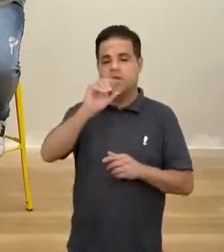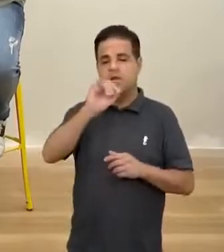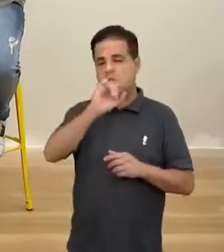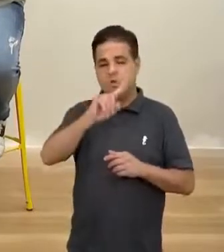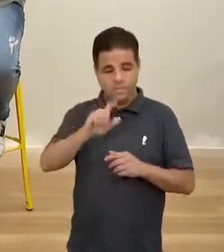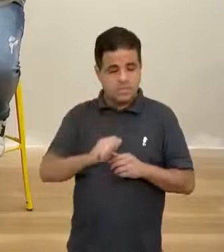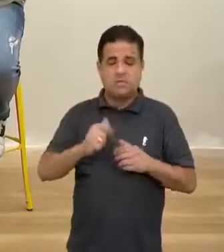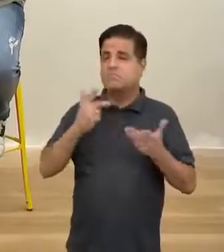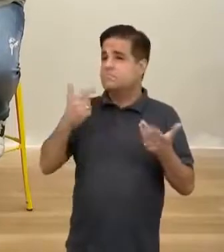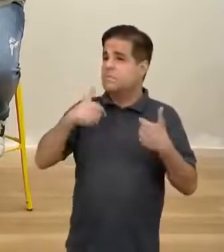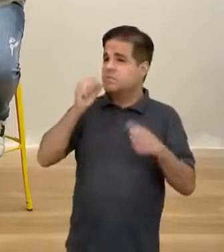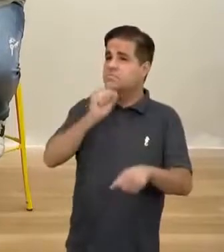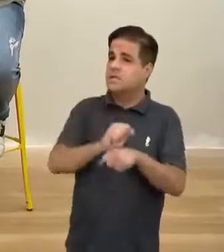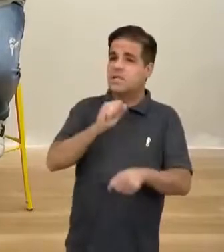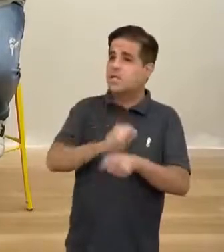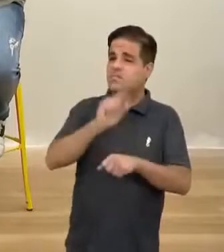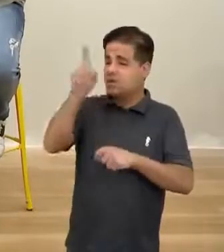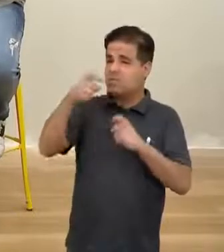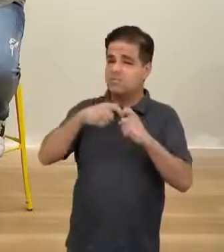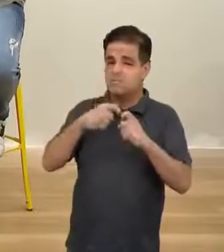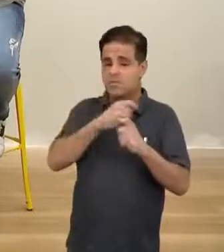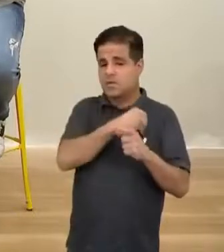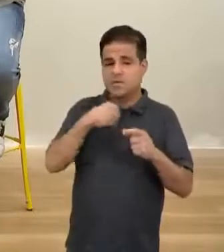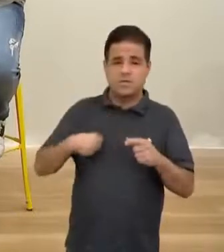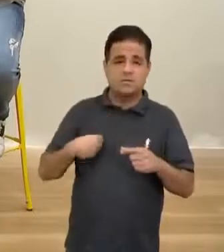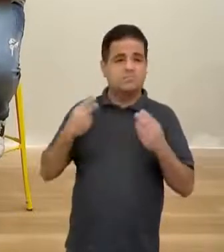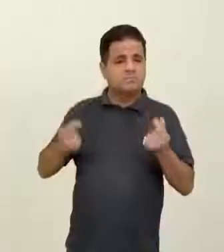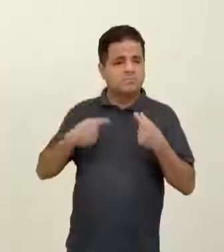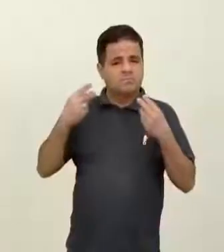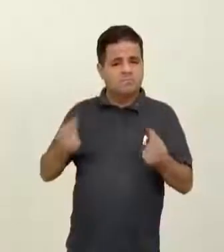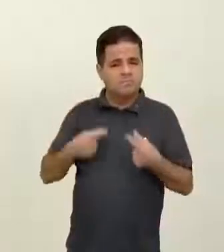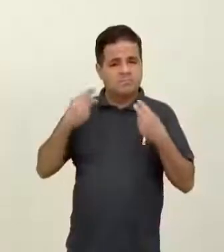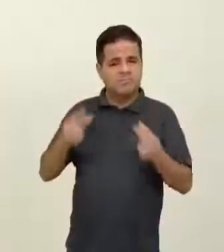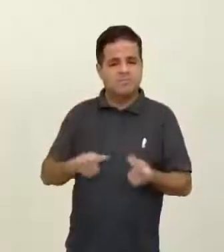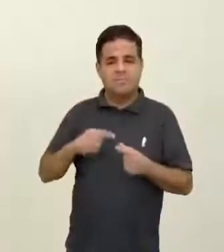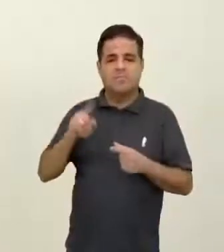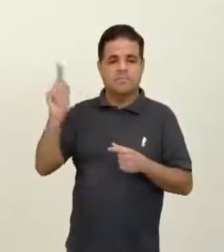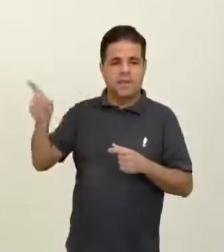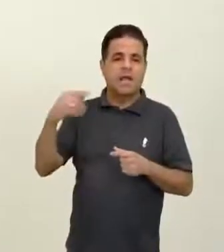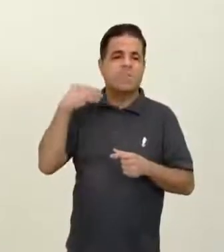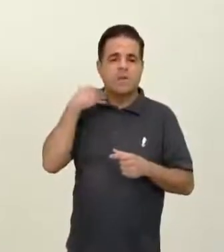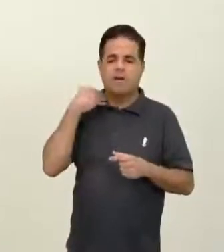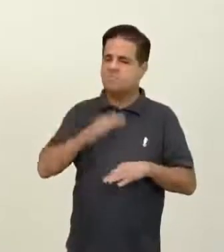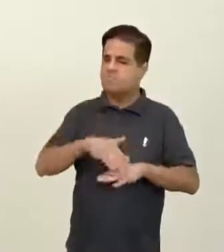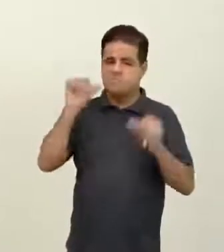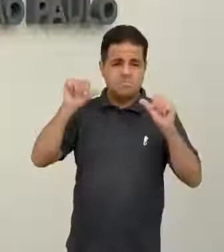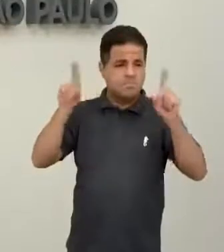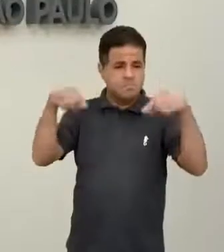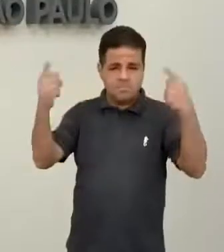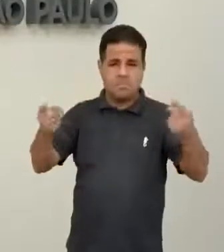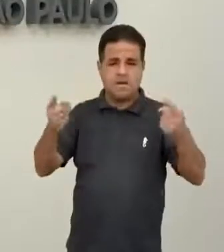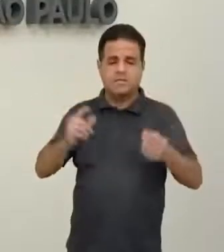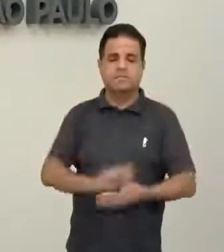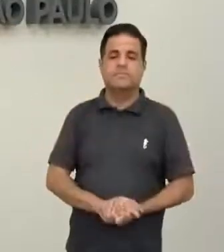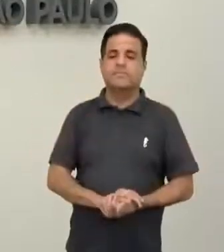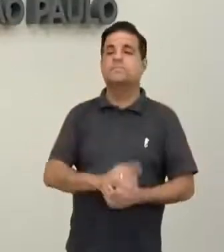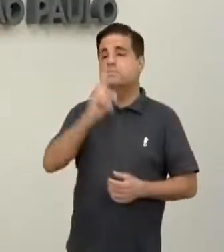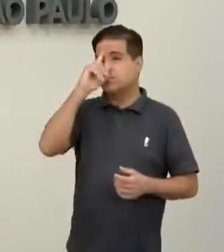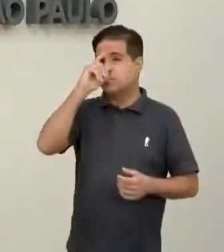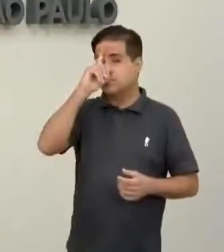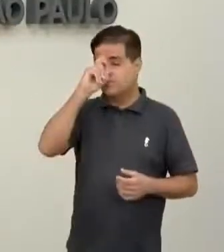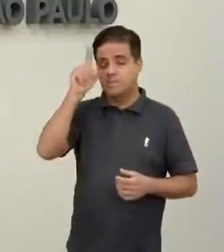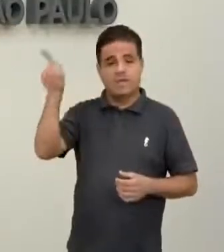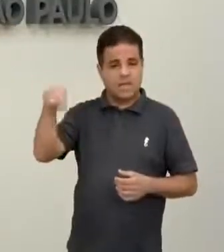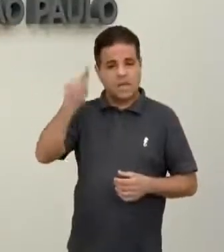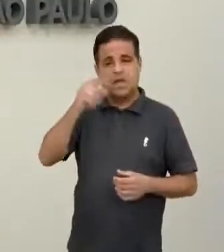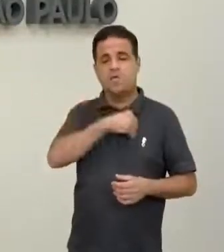ó. Esperando no médico, realmente onde a gente mais, gente, né? Lá e no banco. Eu acho que no banco e quando você tá no hospital